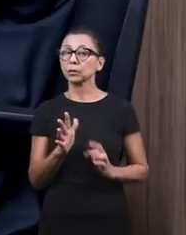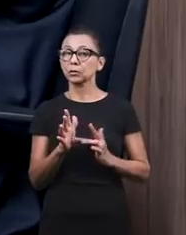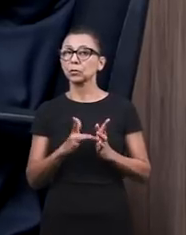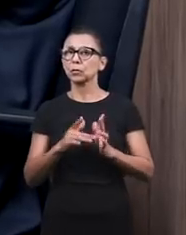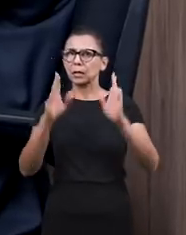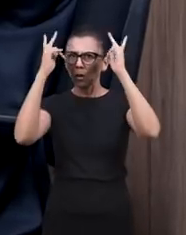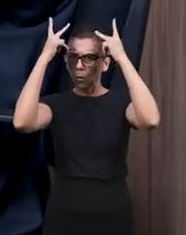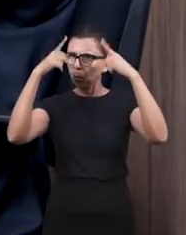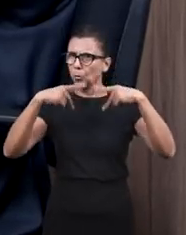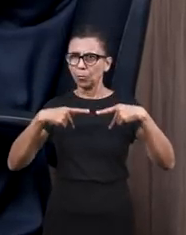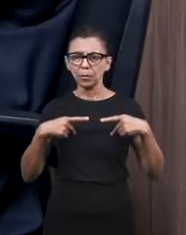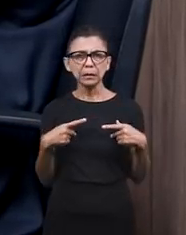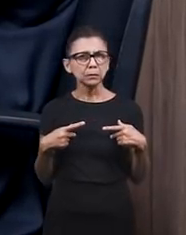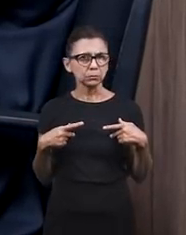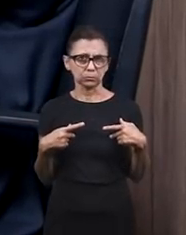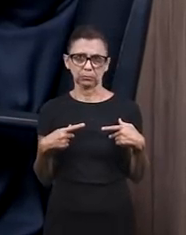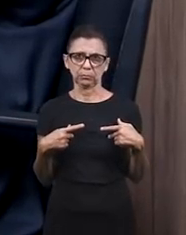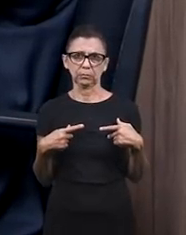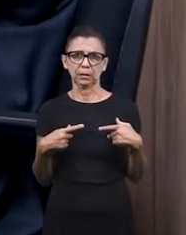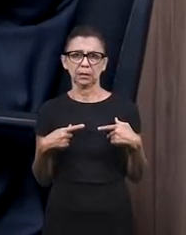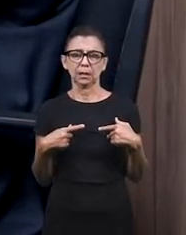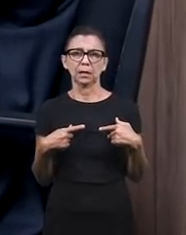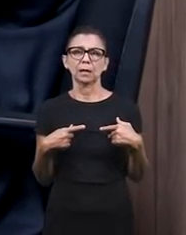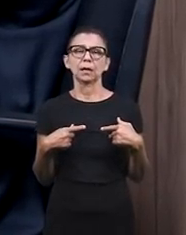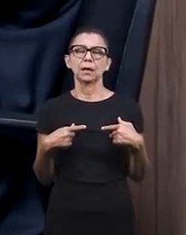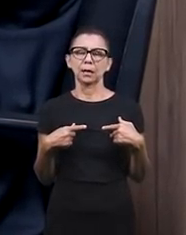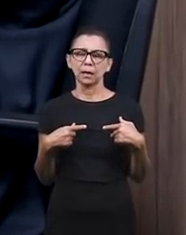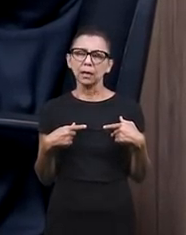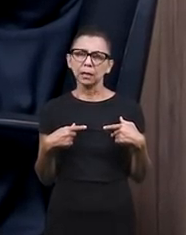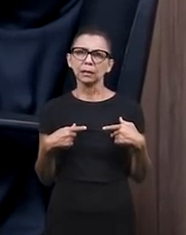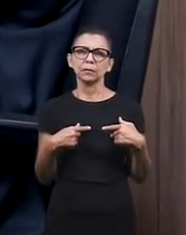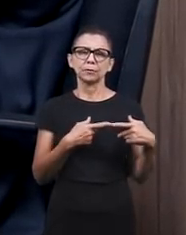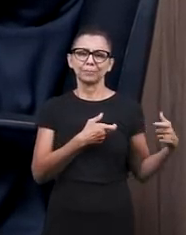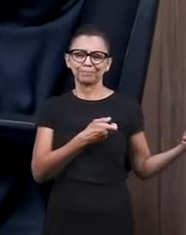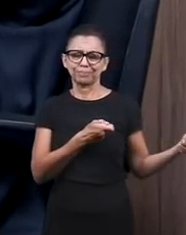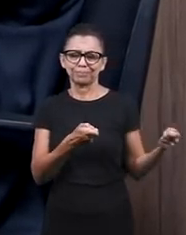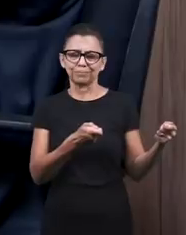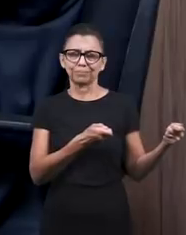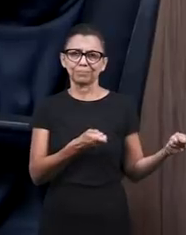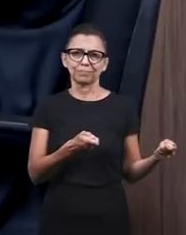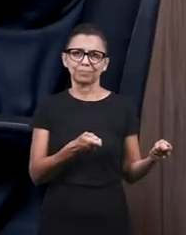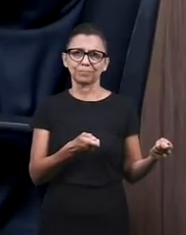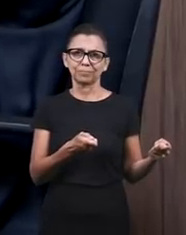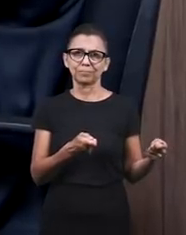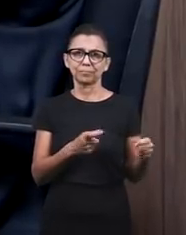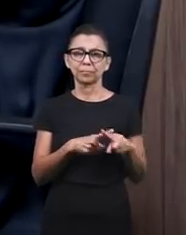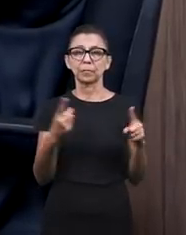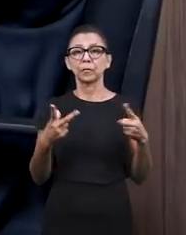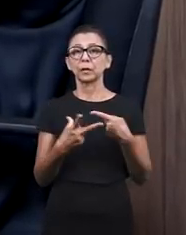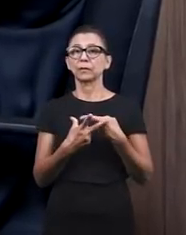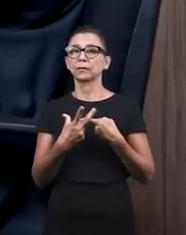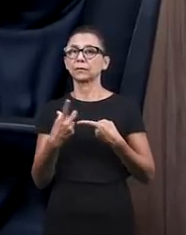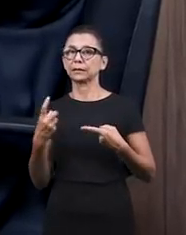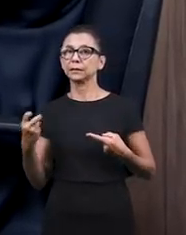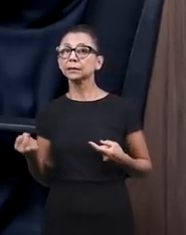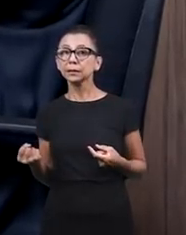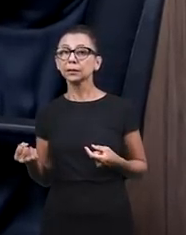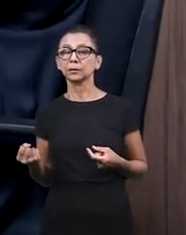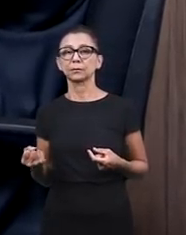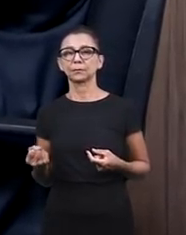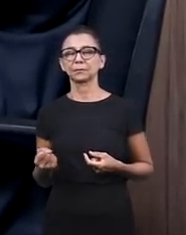nós estamos sujeitos, a Bíblia mostra isso, mas ele venceu. Mas mesmo esse Jesus, esse